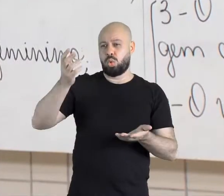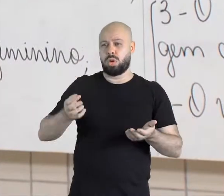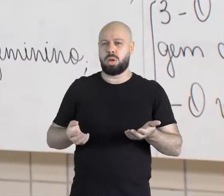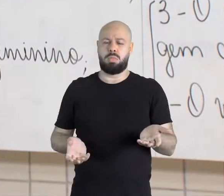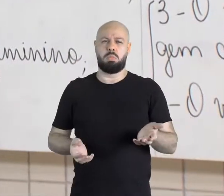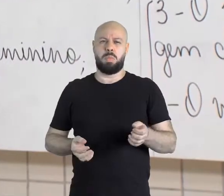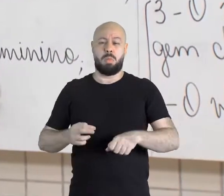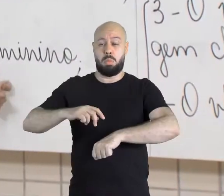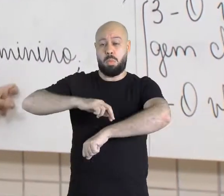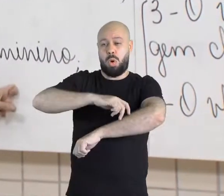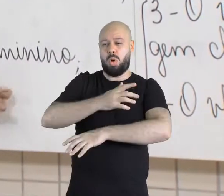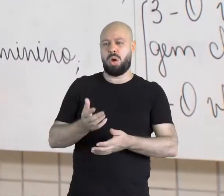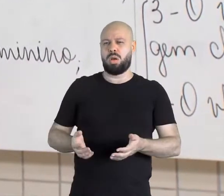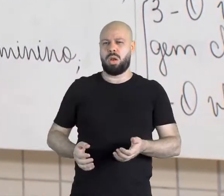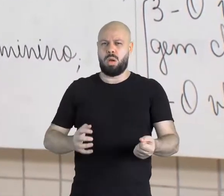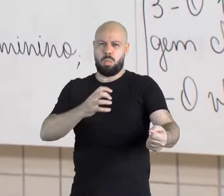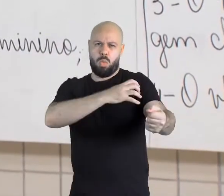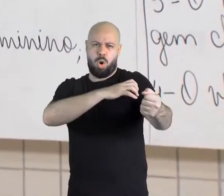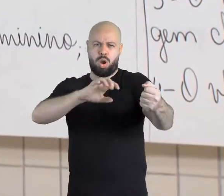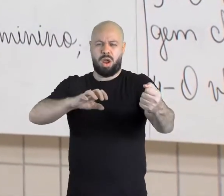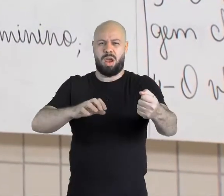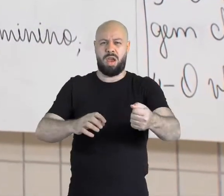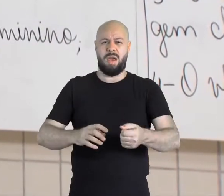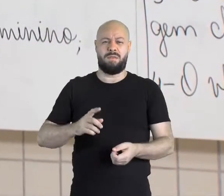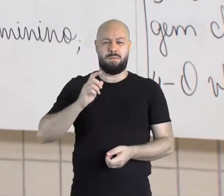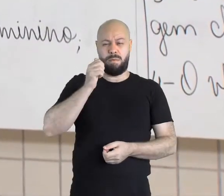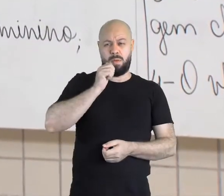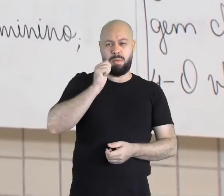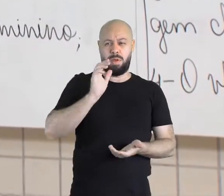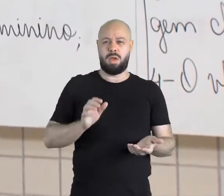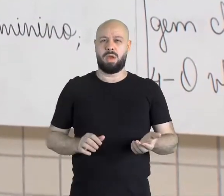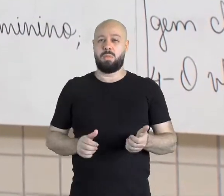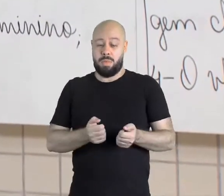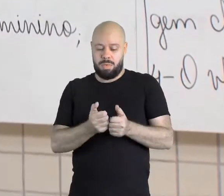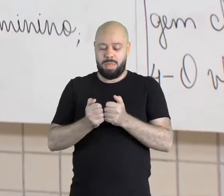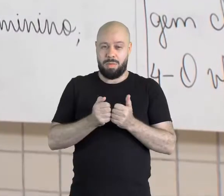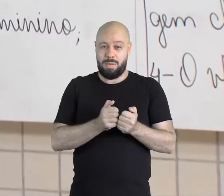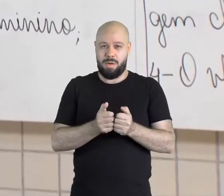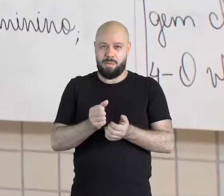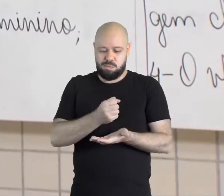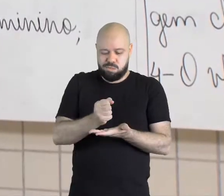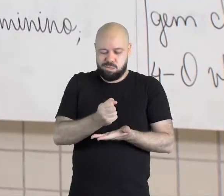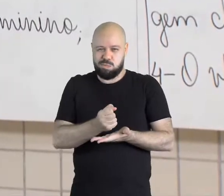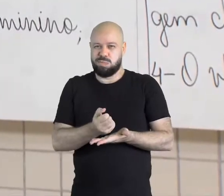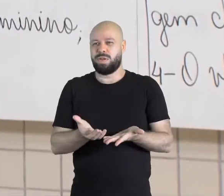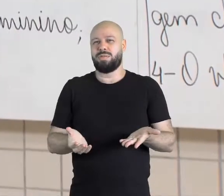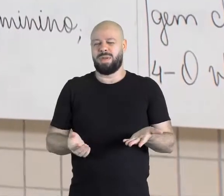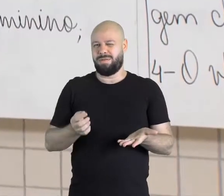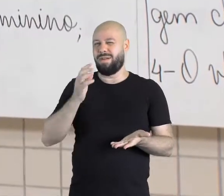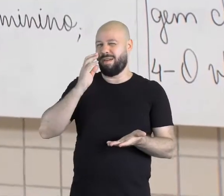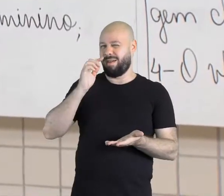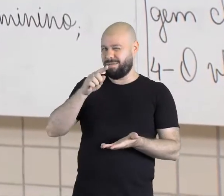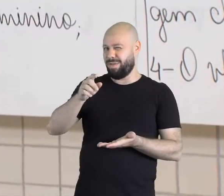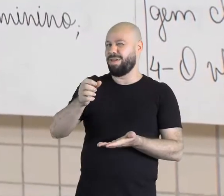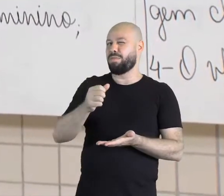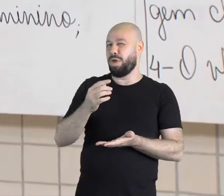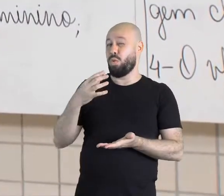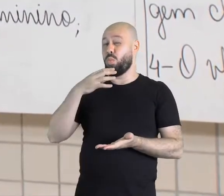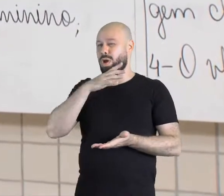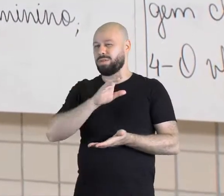moda, empoderamento feminino, games, vocês devem assistir vlogs de games, eu